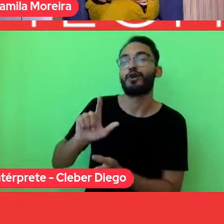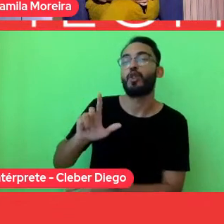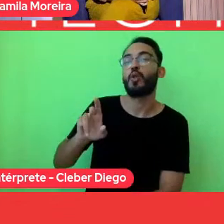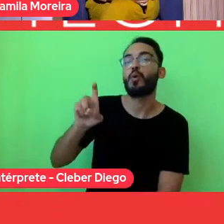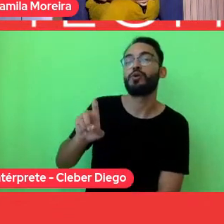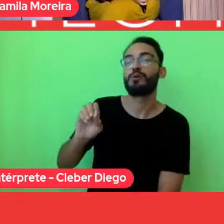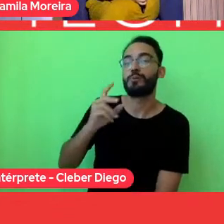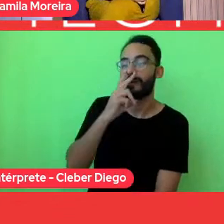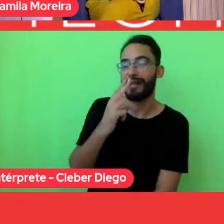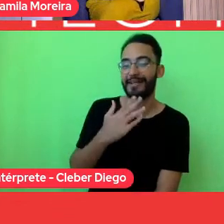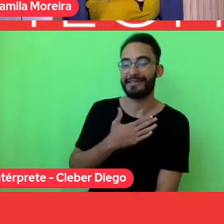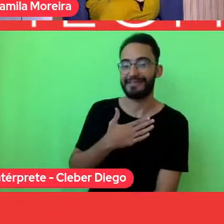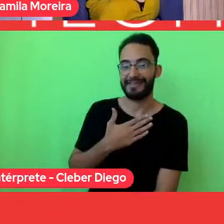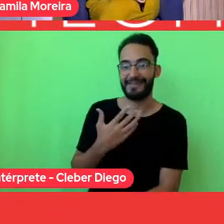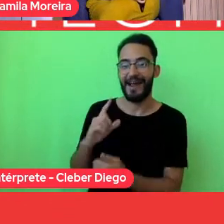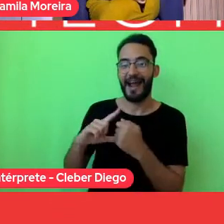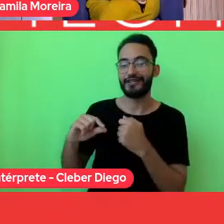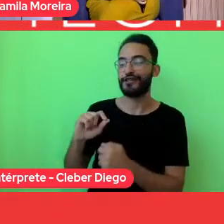sabe?